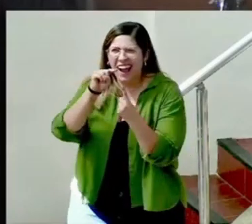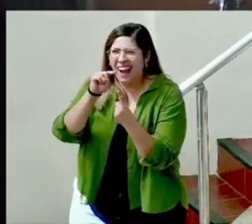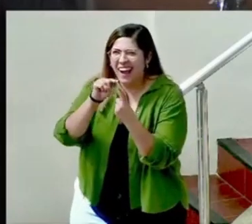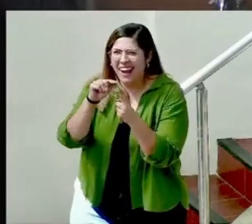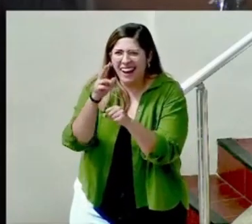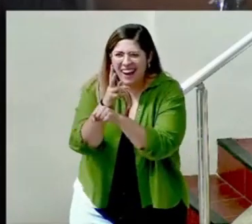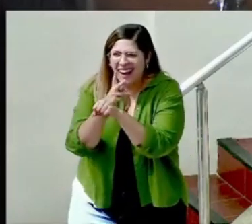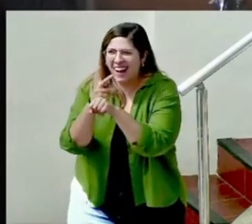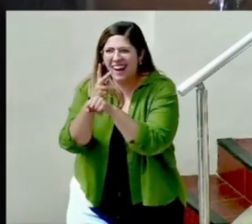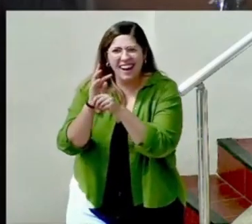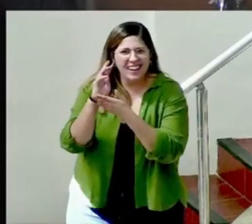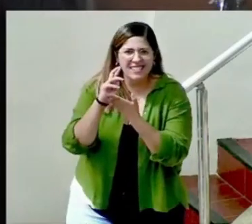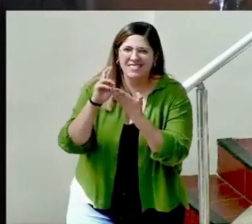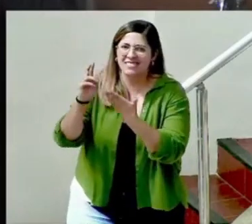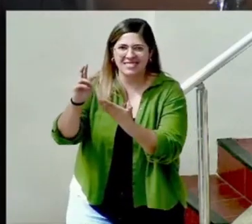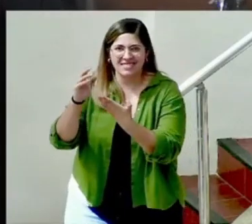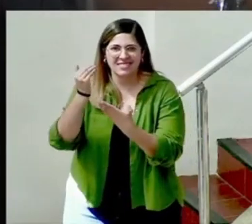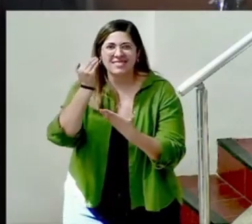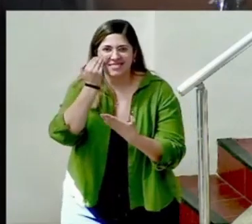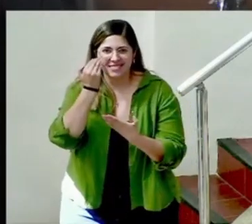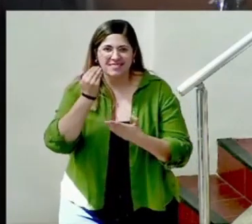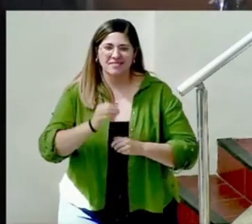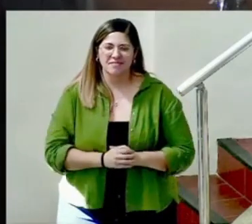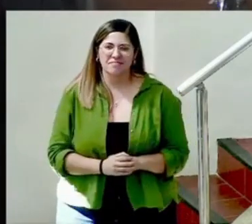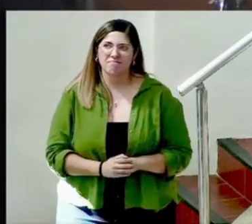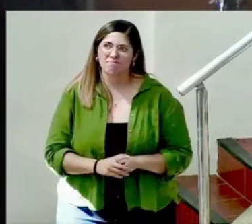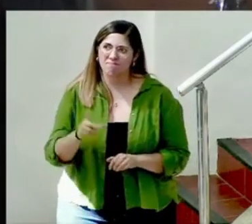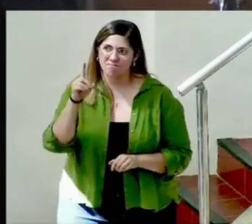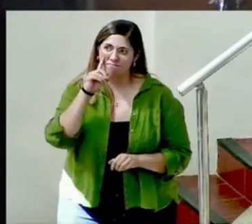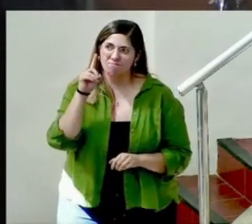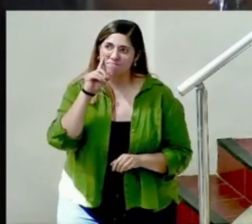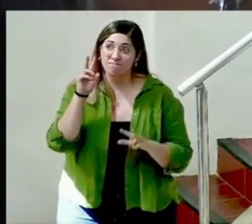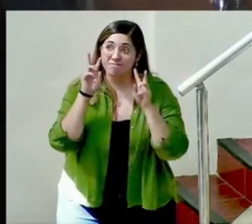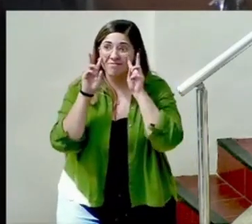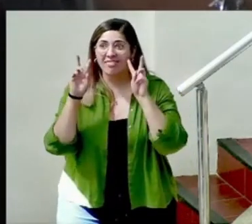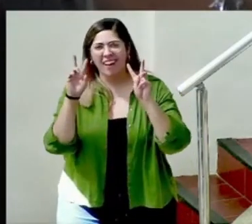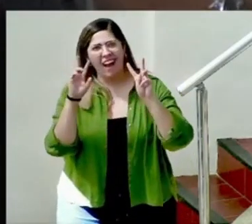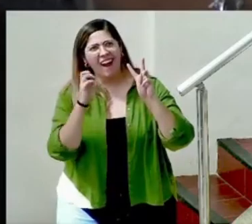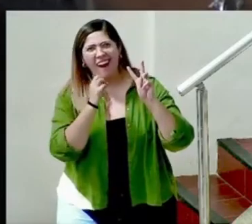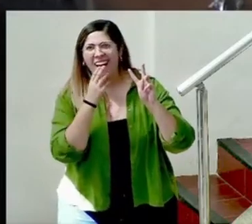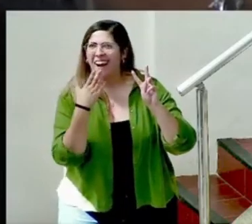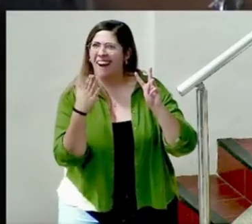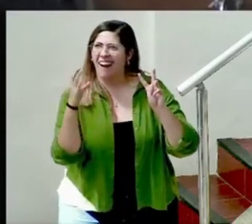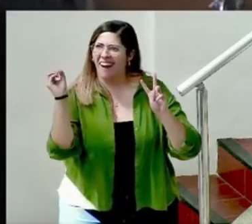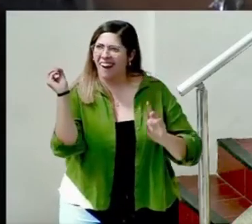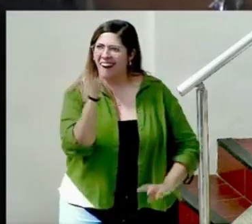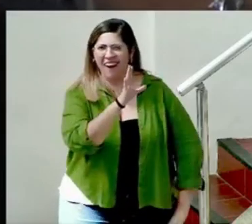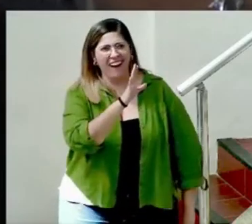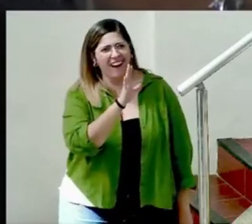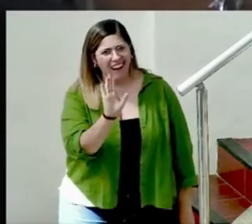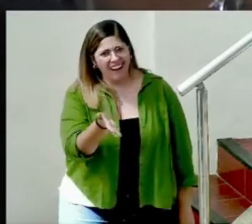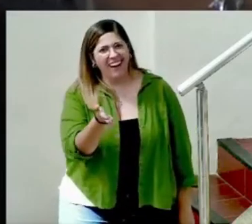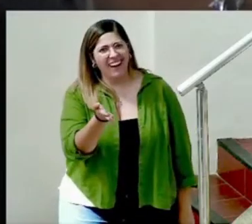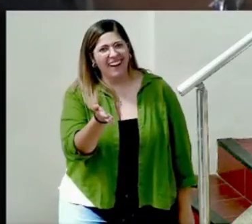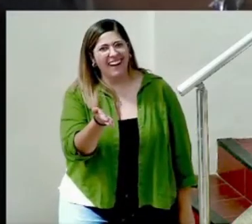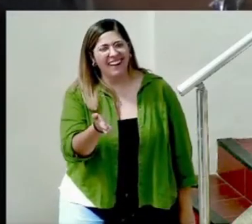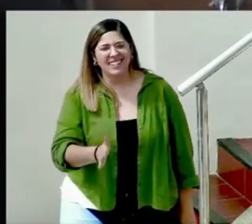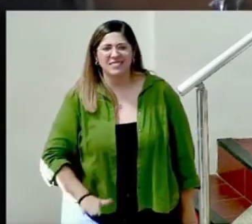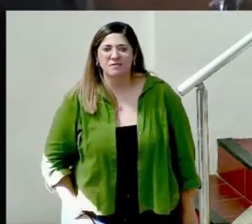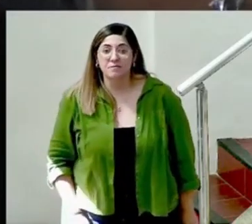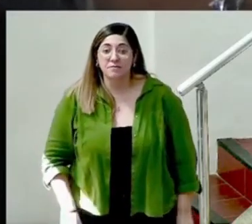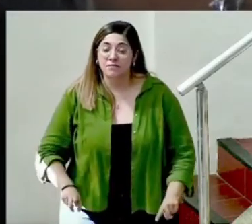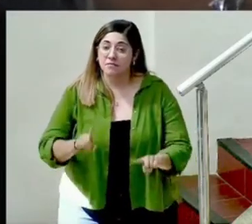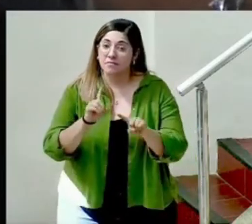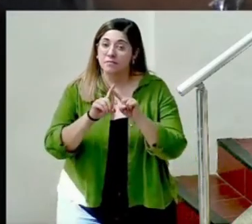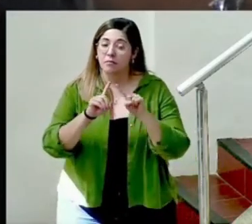olhar gradativamente com olhos diferentes, com uma visão diferente. Mas se